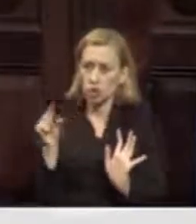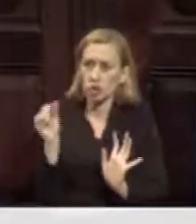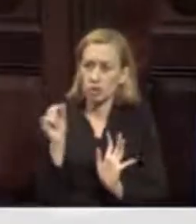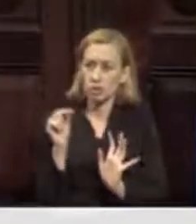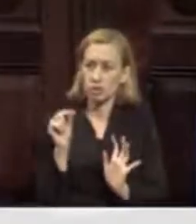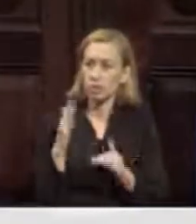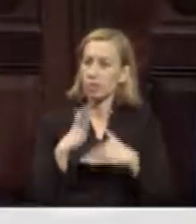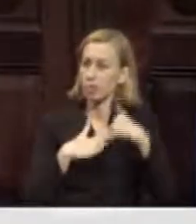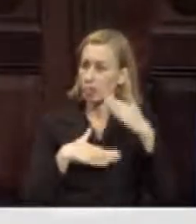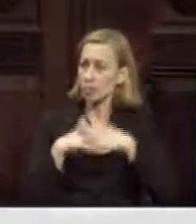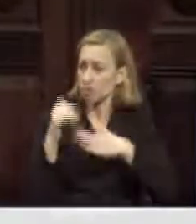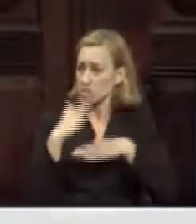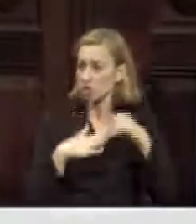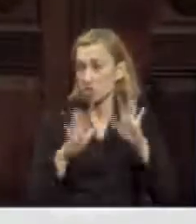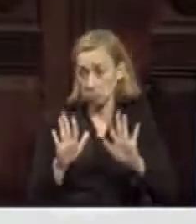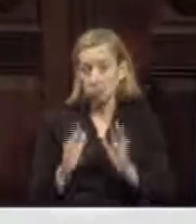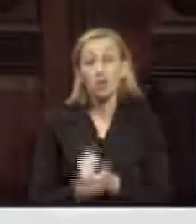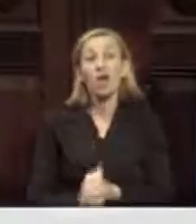Até porque